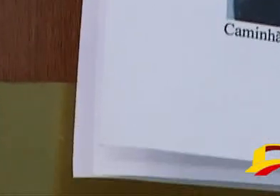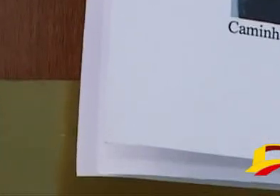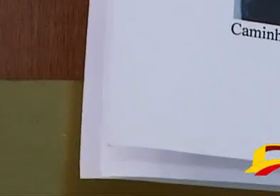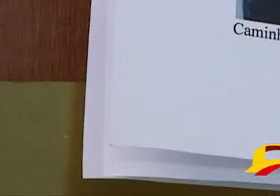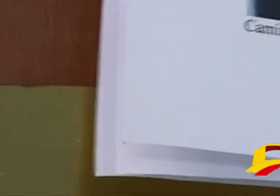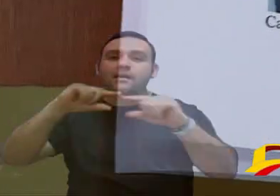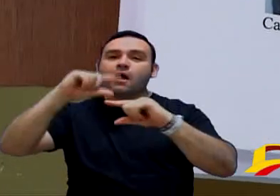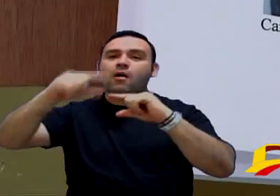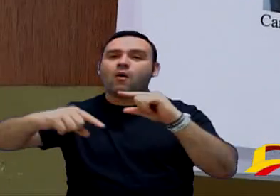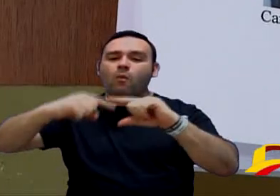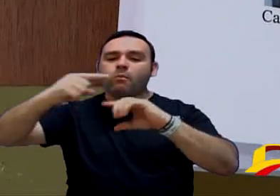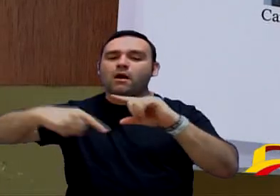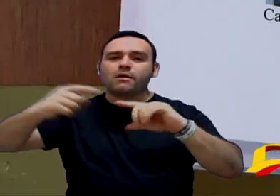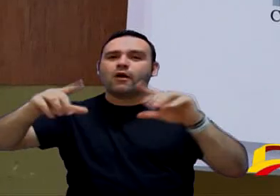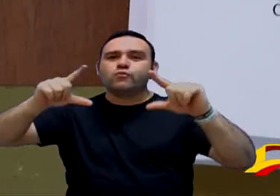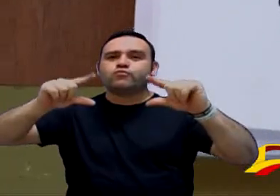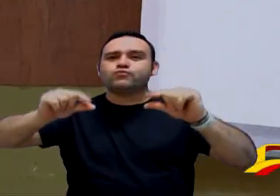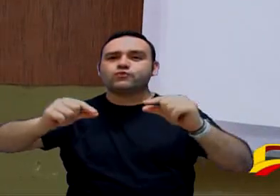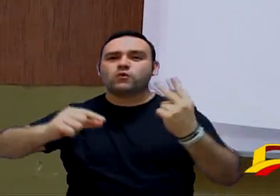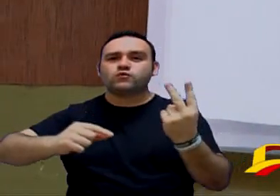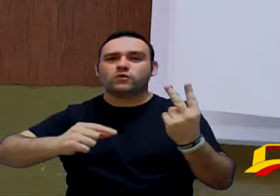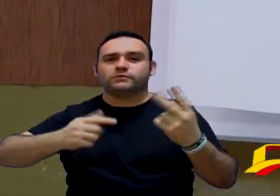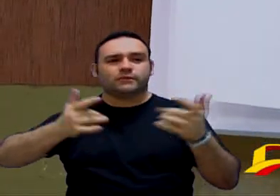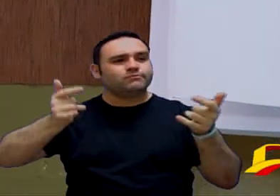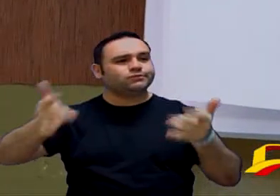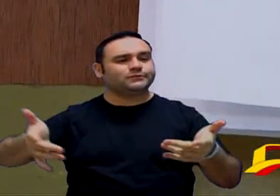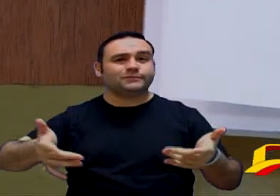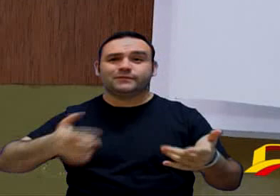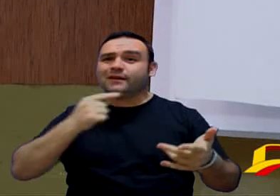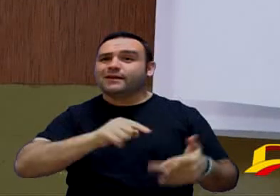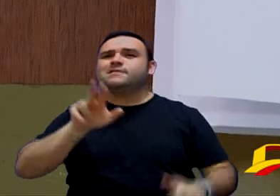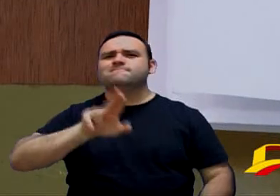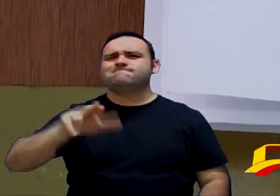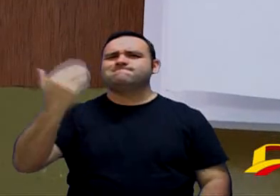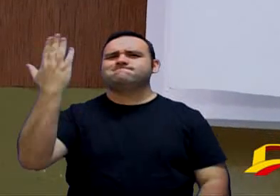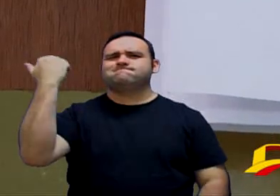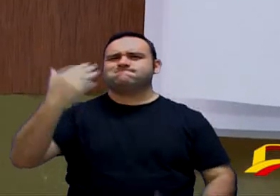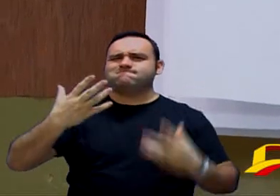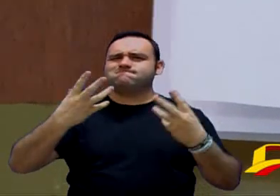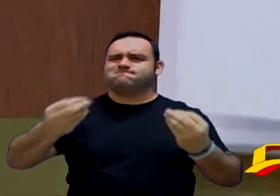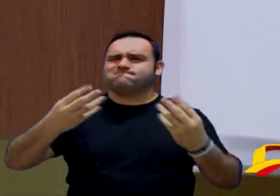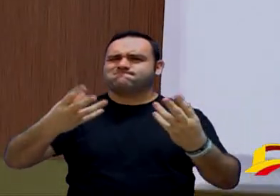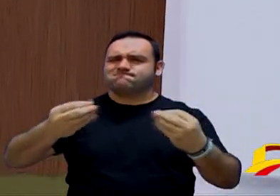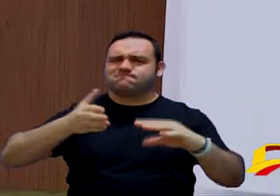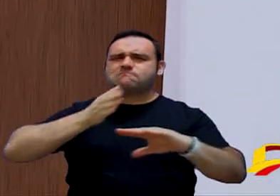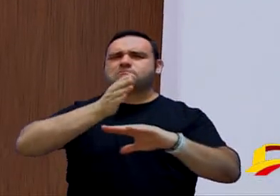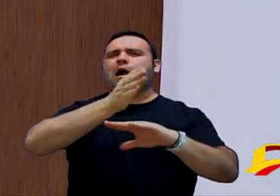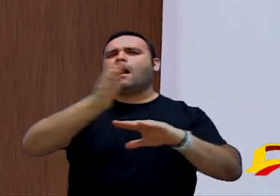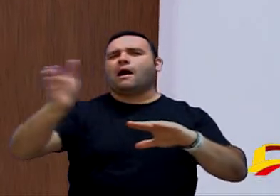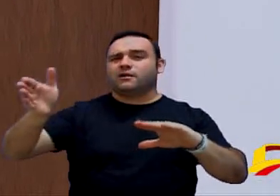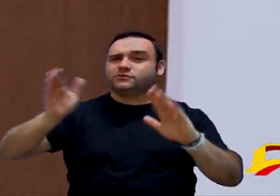tá abandonados os dois e ele foi muito utilizado nos bairros